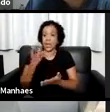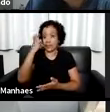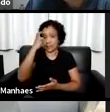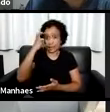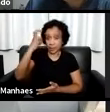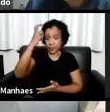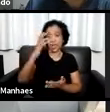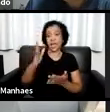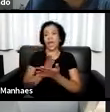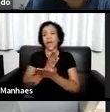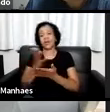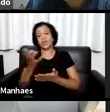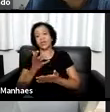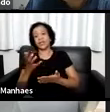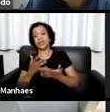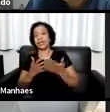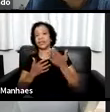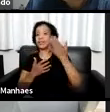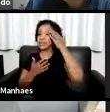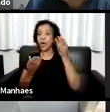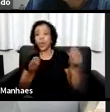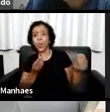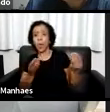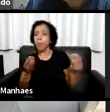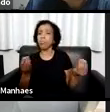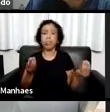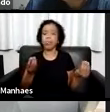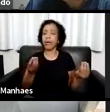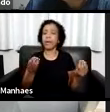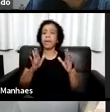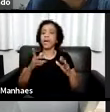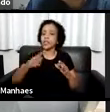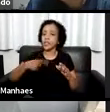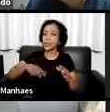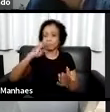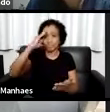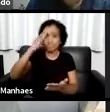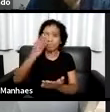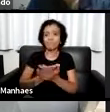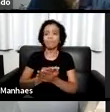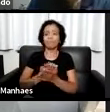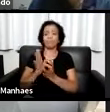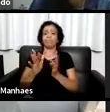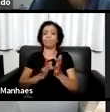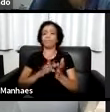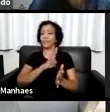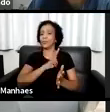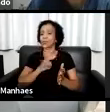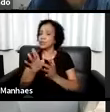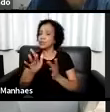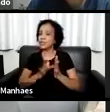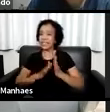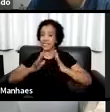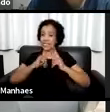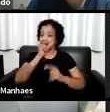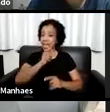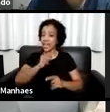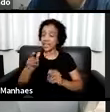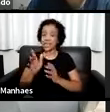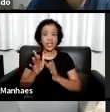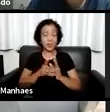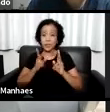de judeus e falando dos gregos da sua época. Mas nós, igreja de Jesus, composta de todos aqueles